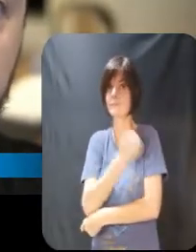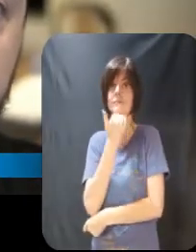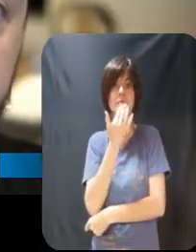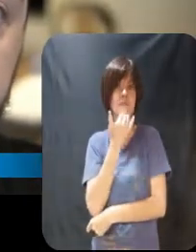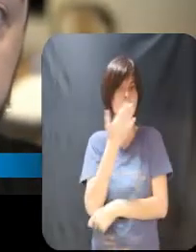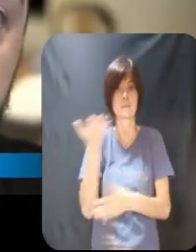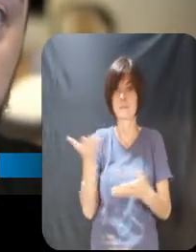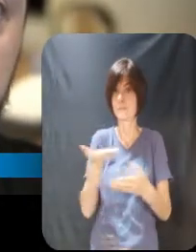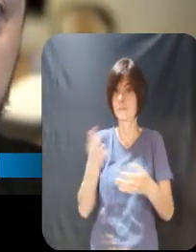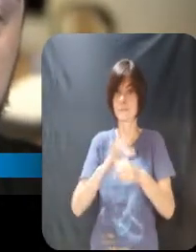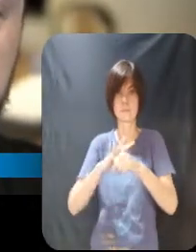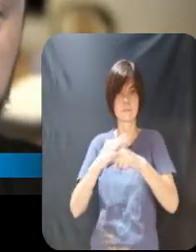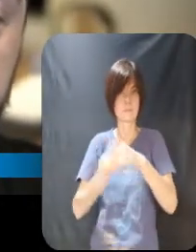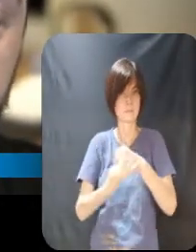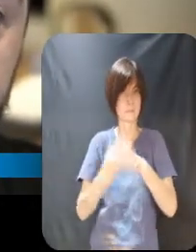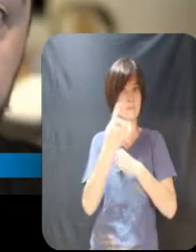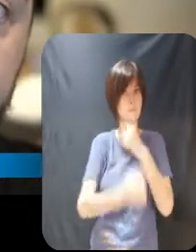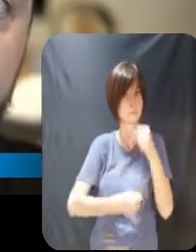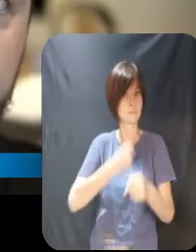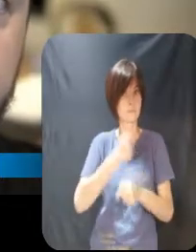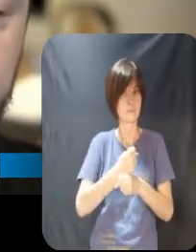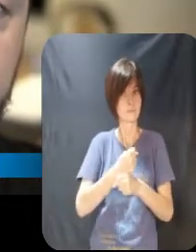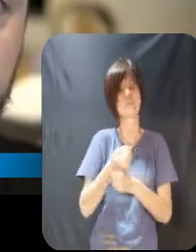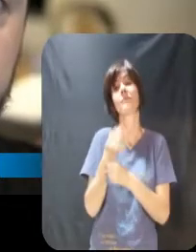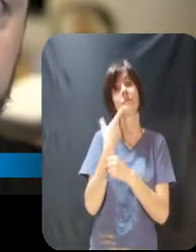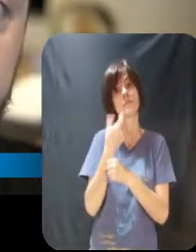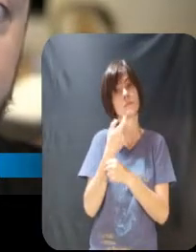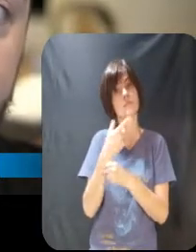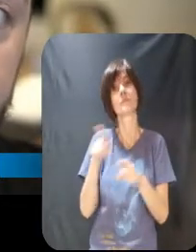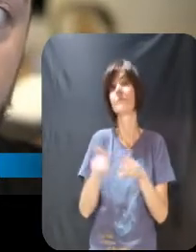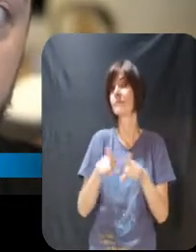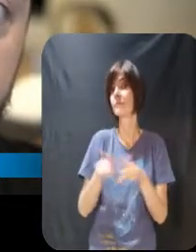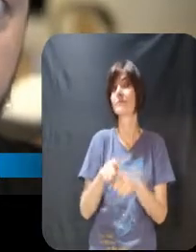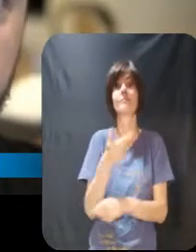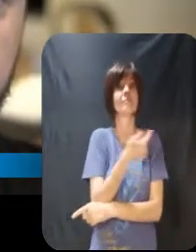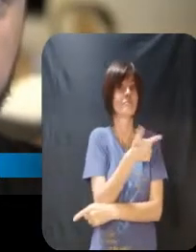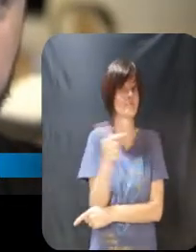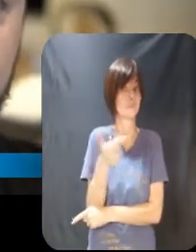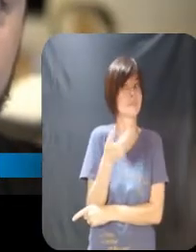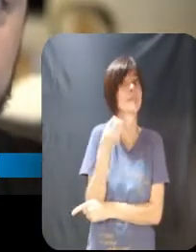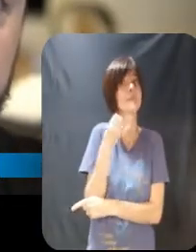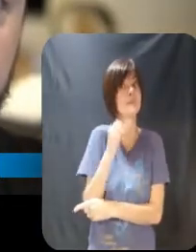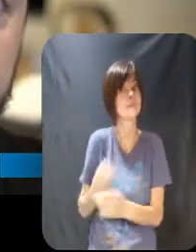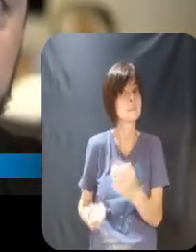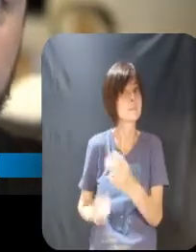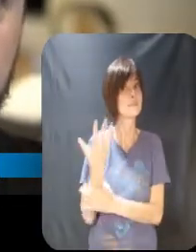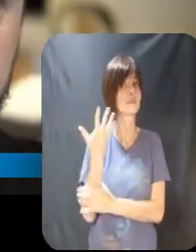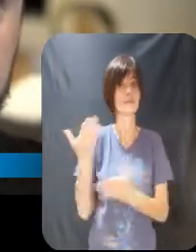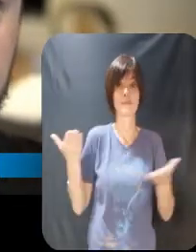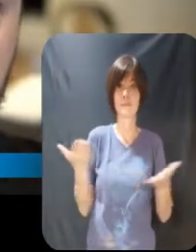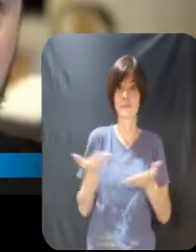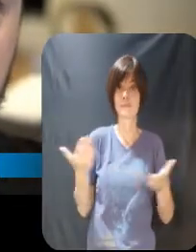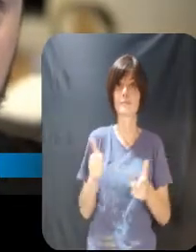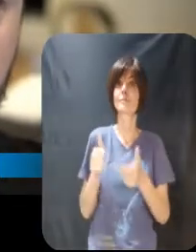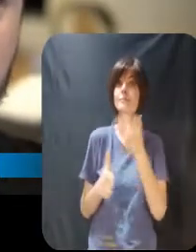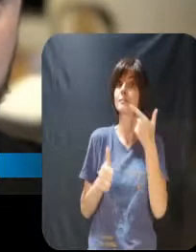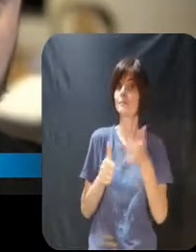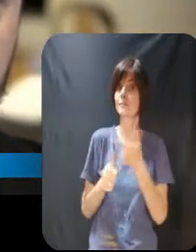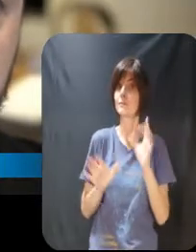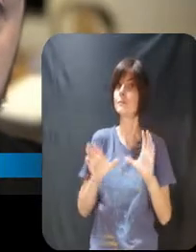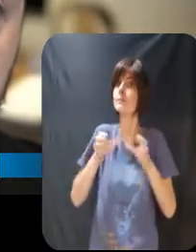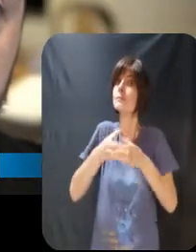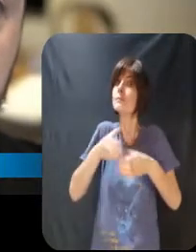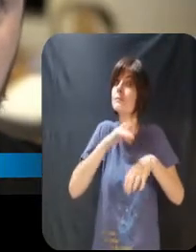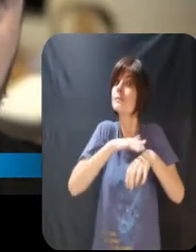tratar o coronavírus tão cedo. E mesmo se a gente tiver, esses remédios vão ser destinados para as pessoas que estão em hospital com